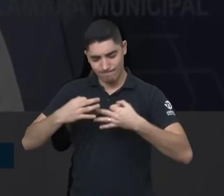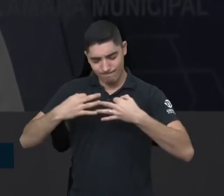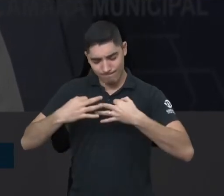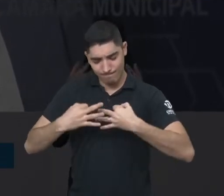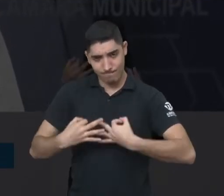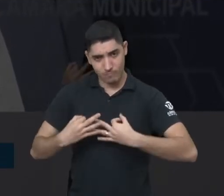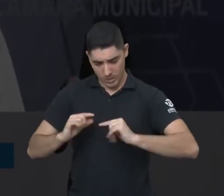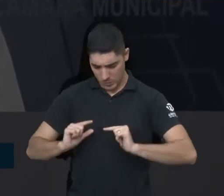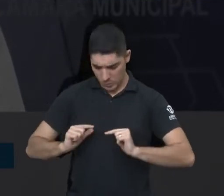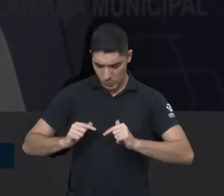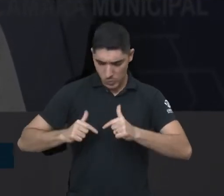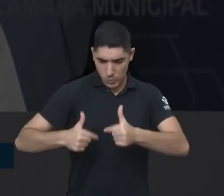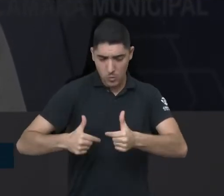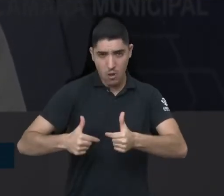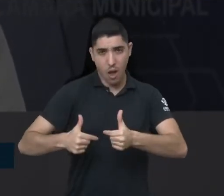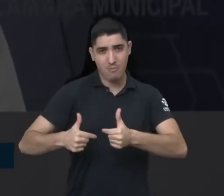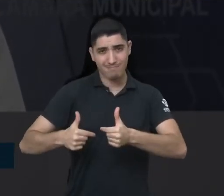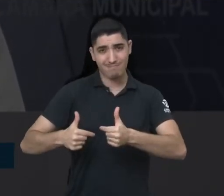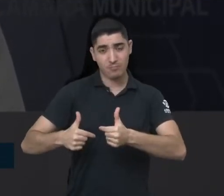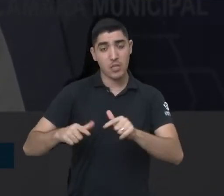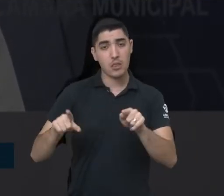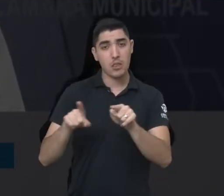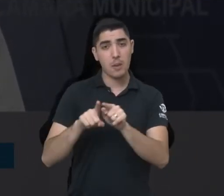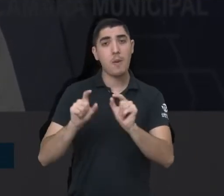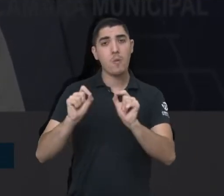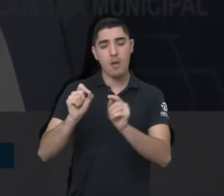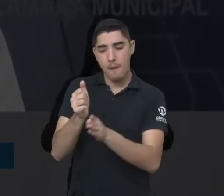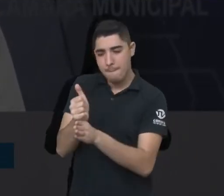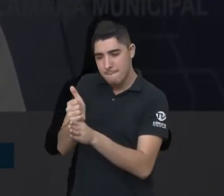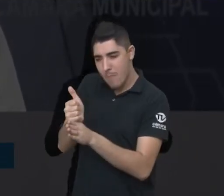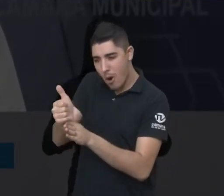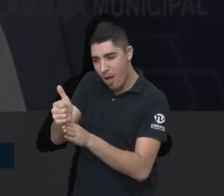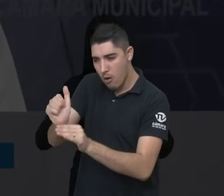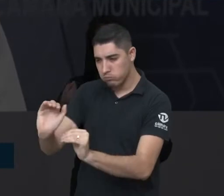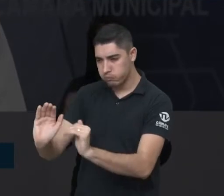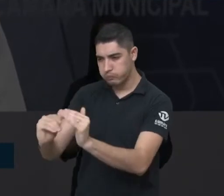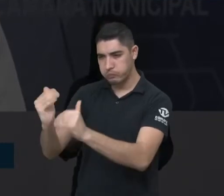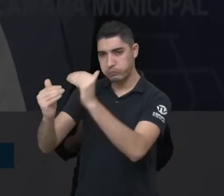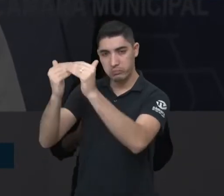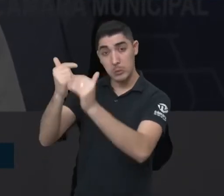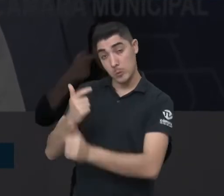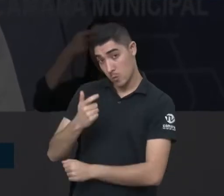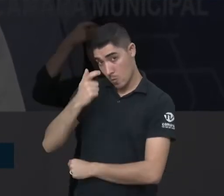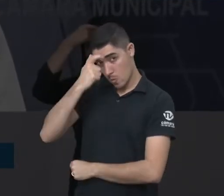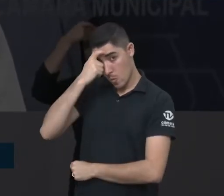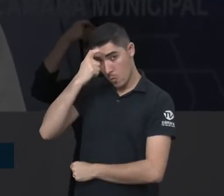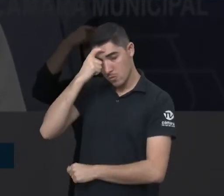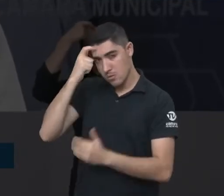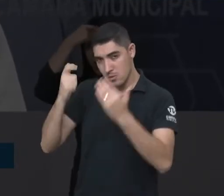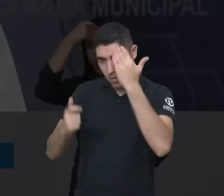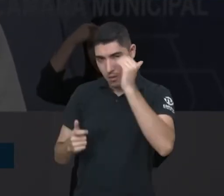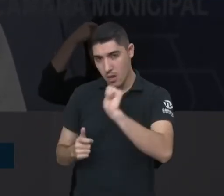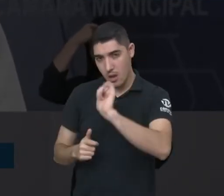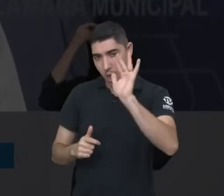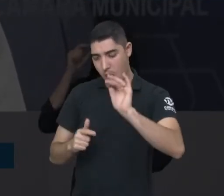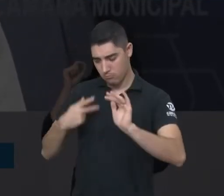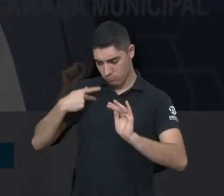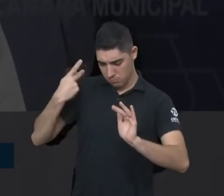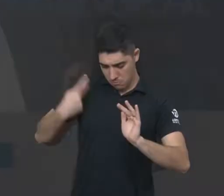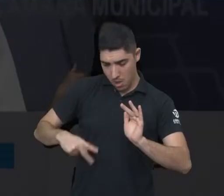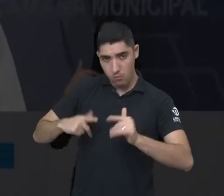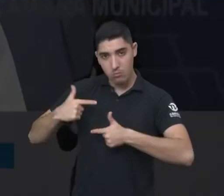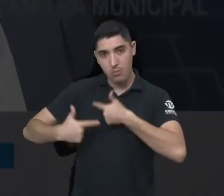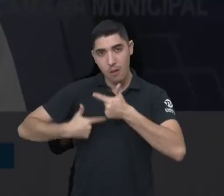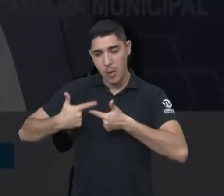de atitudes, elevação moral, consciência da grandeza do trabalho.